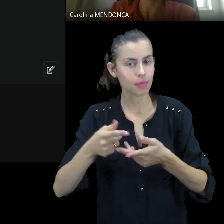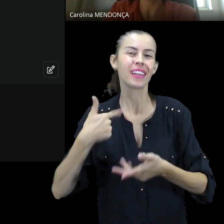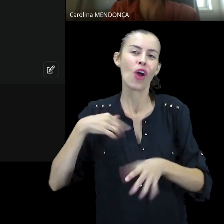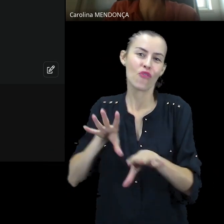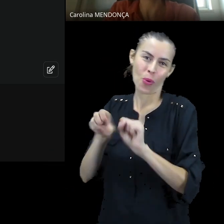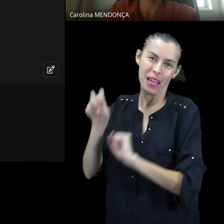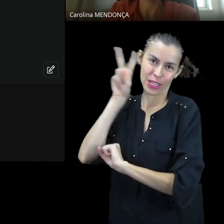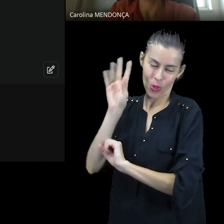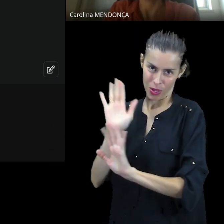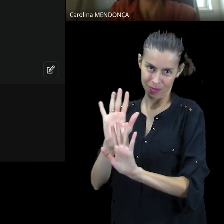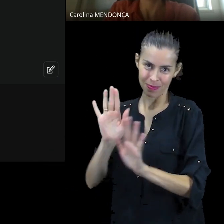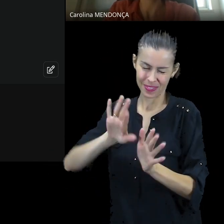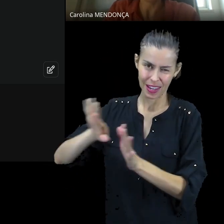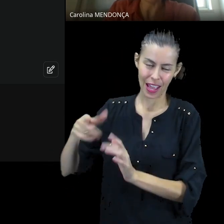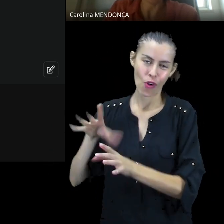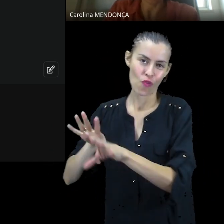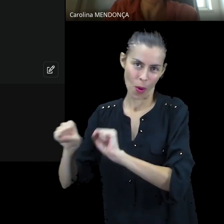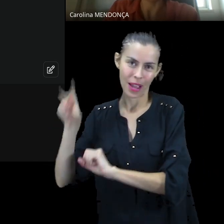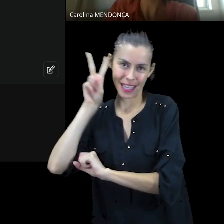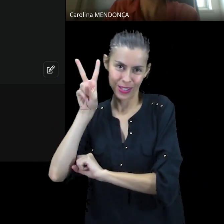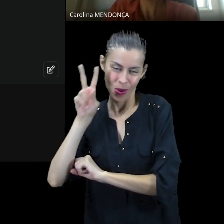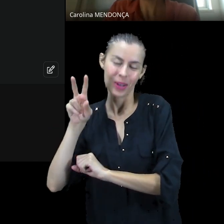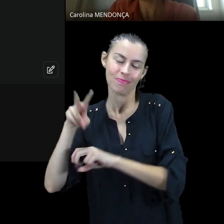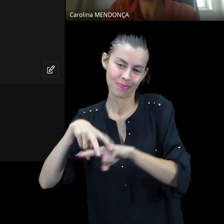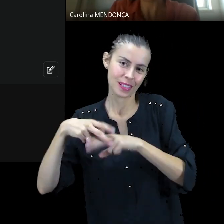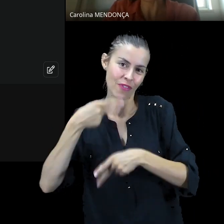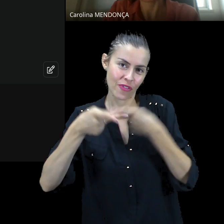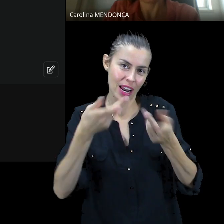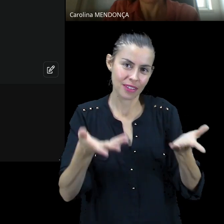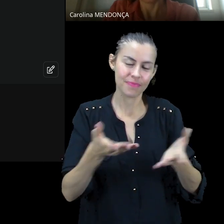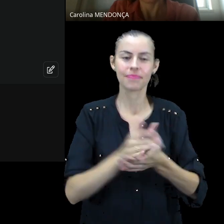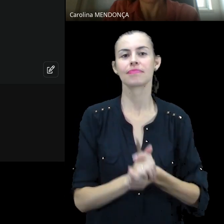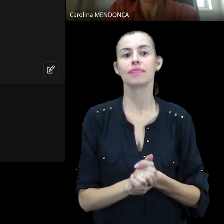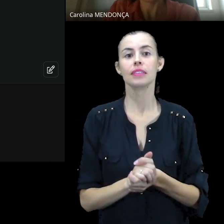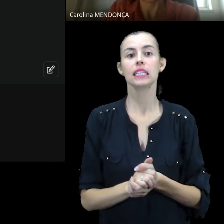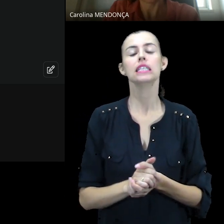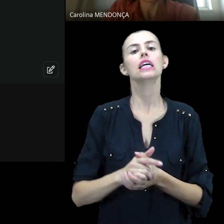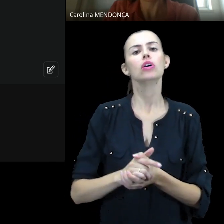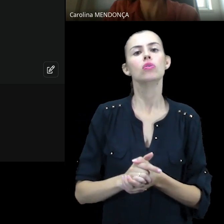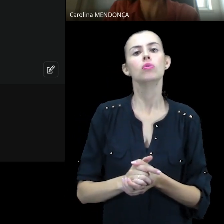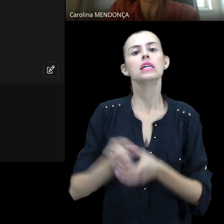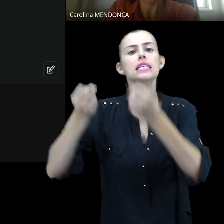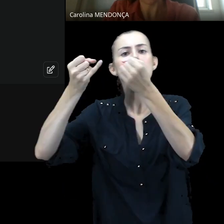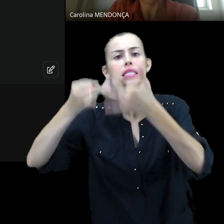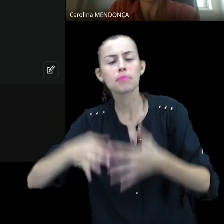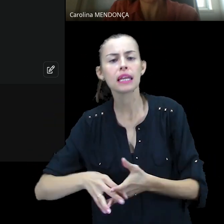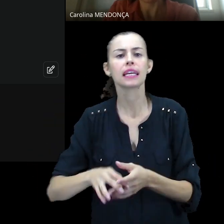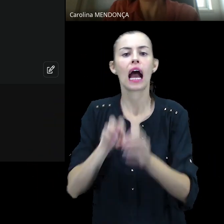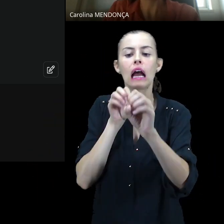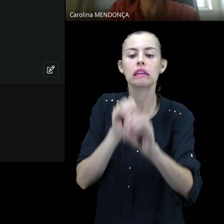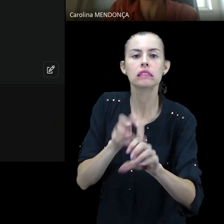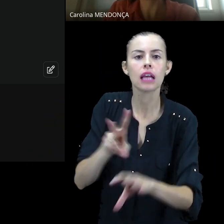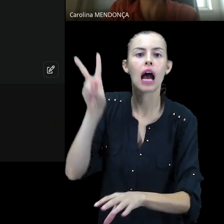10.679 já falava sobre... eu sou formada em História, né? Minha formação é em História. E aí já fala sobre,